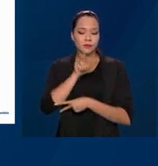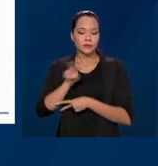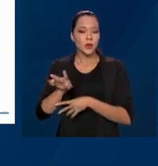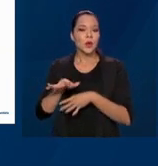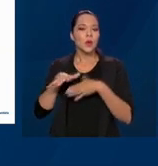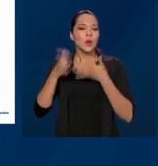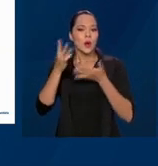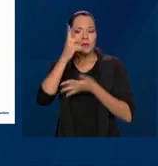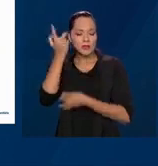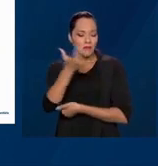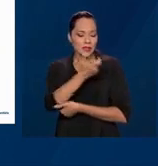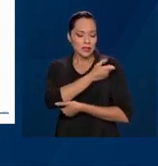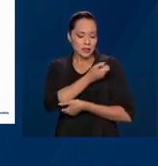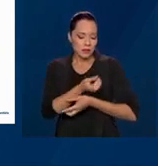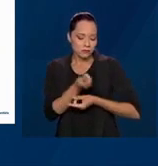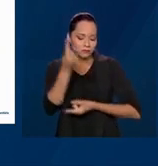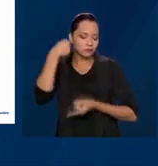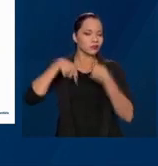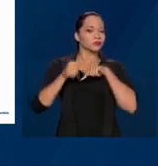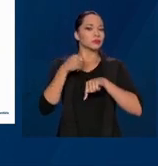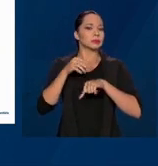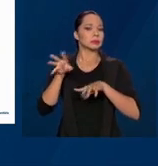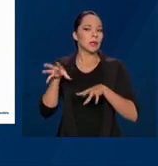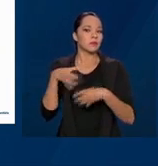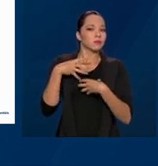reações adversas que ocorreram